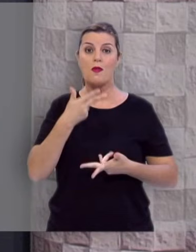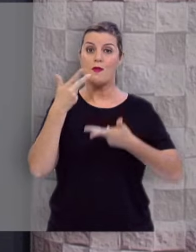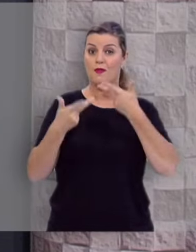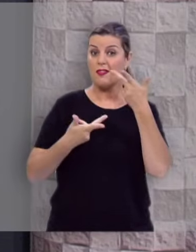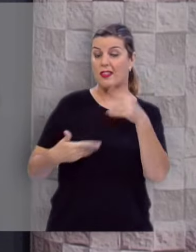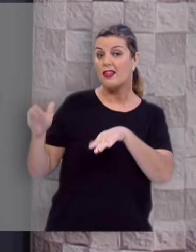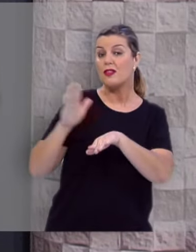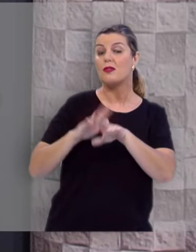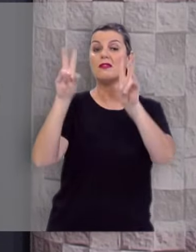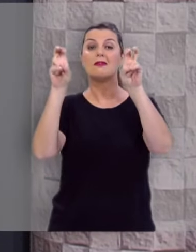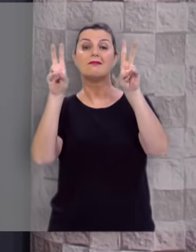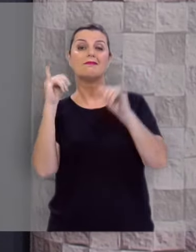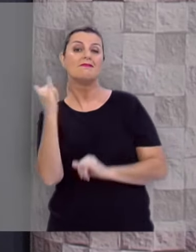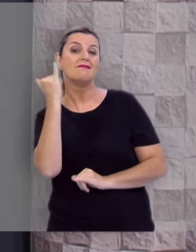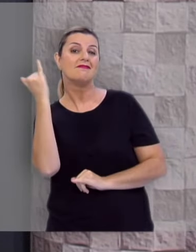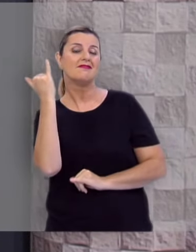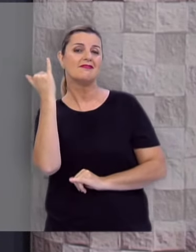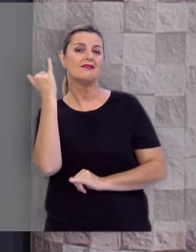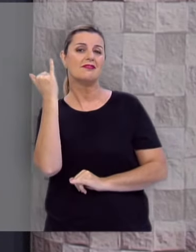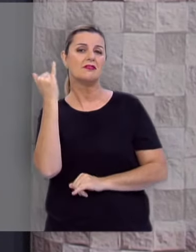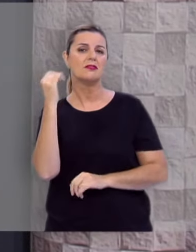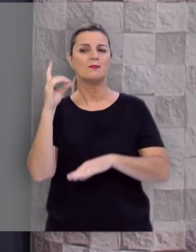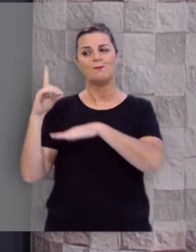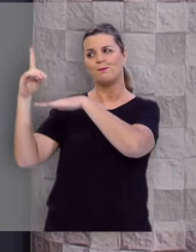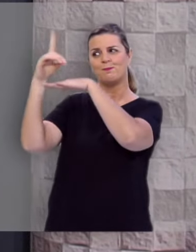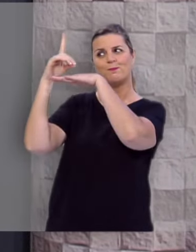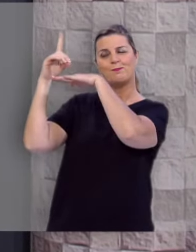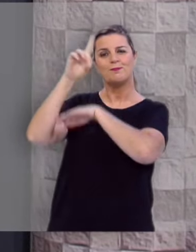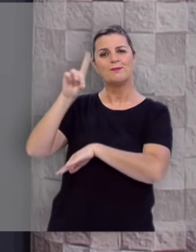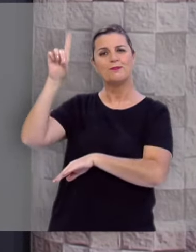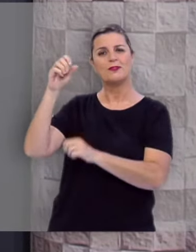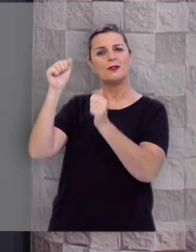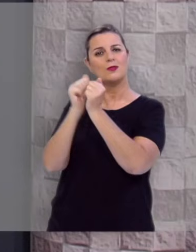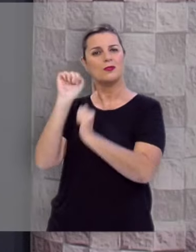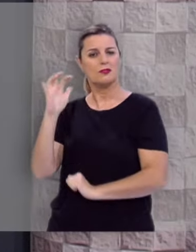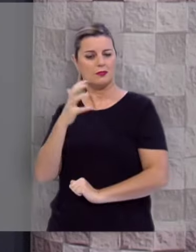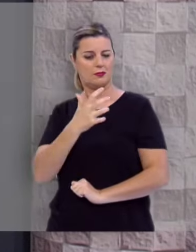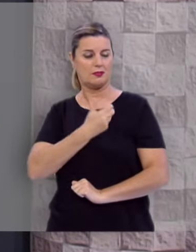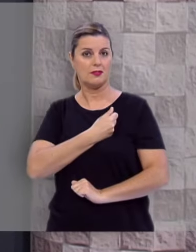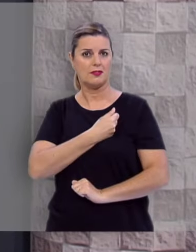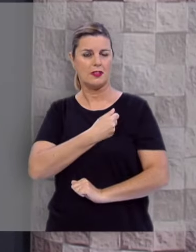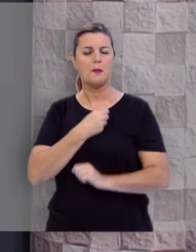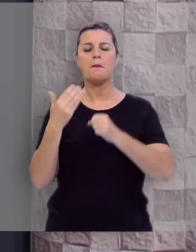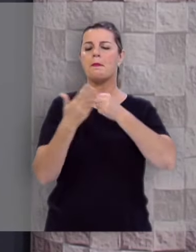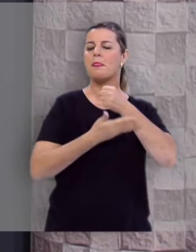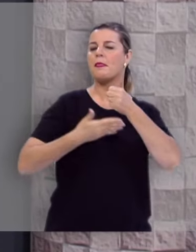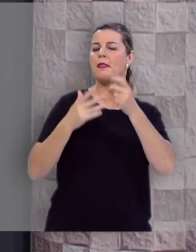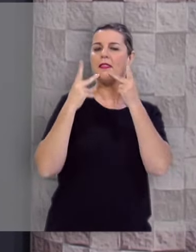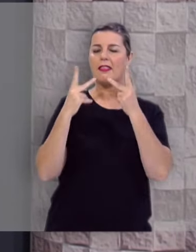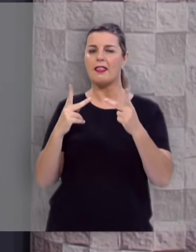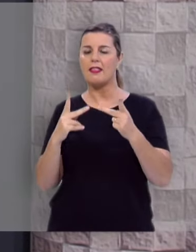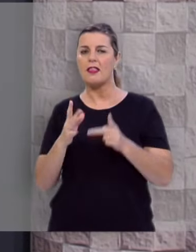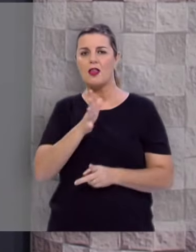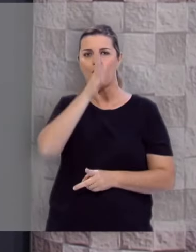de um assunto muito importante, a soberania de Deus na salvação, e vou basear esta mensagem